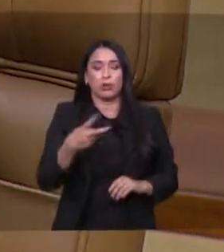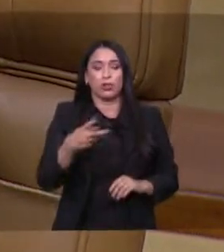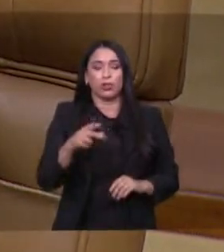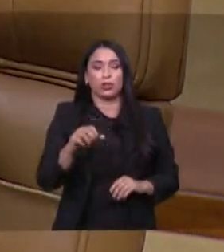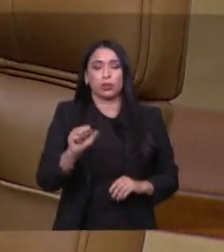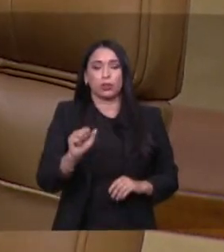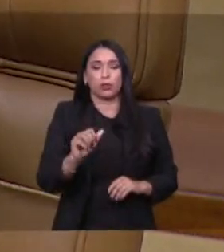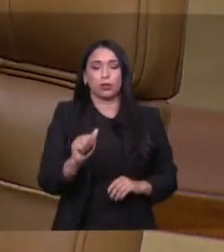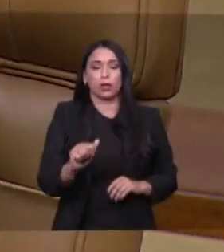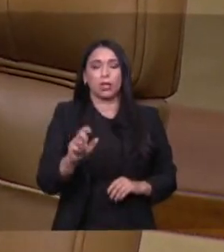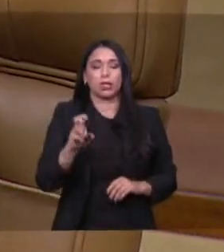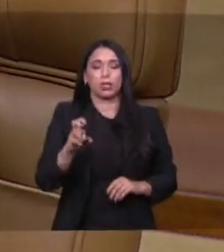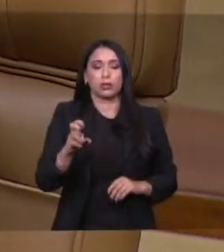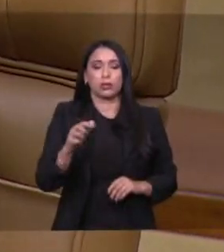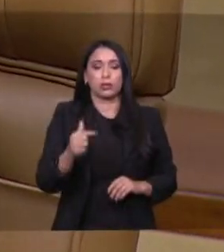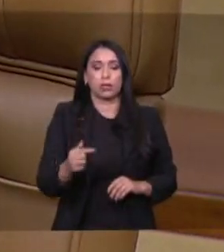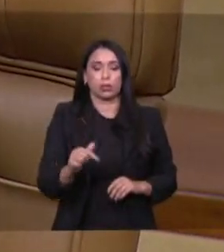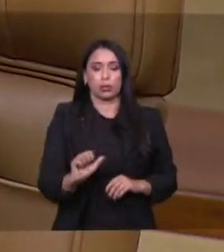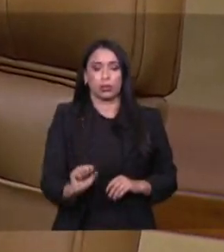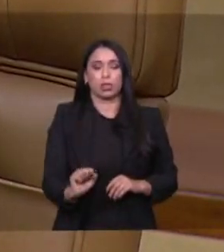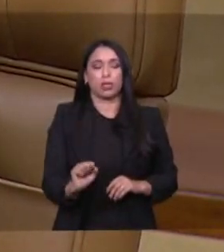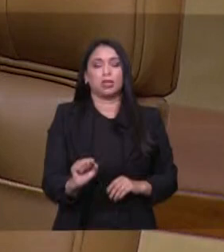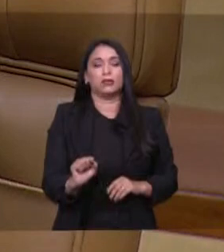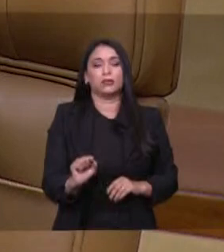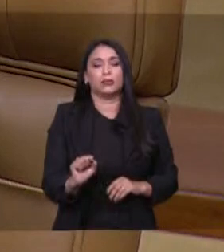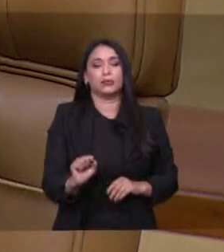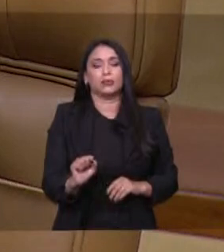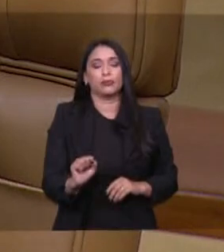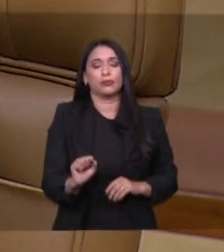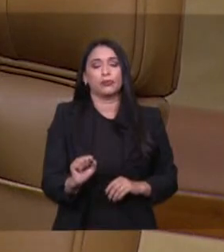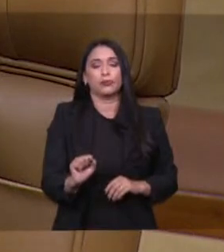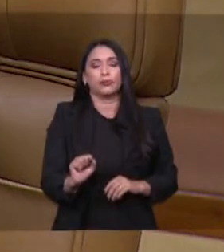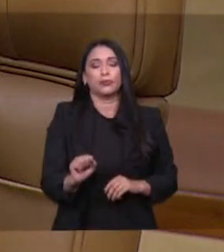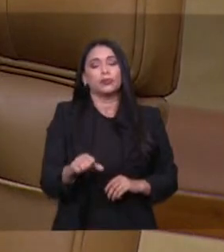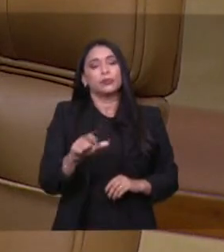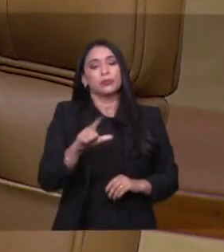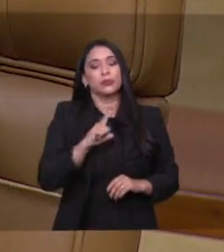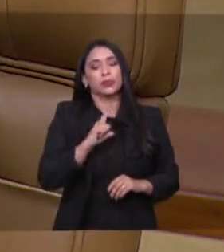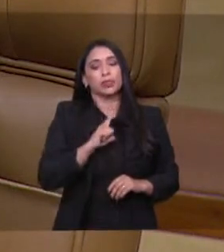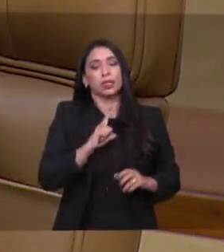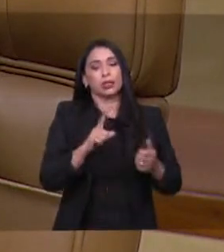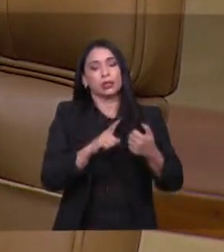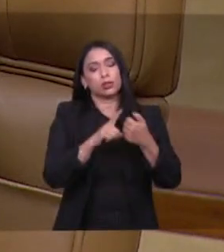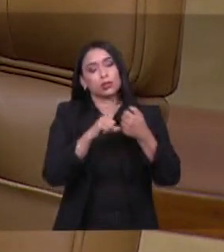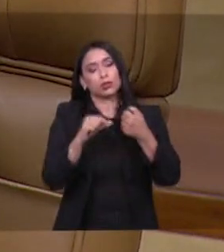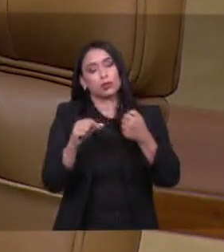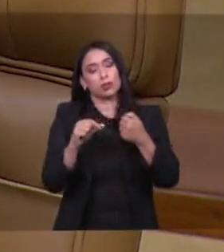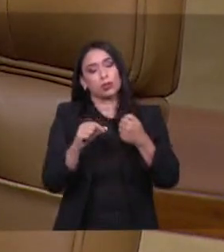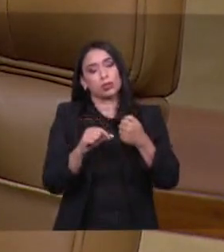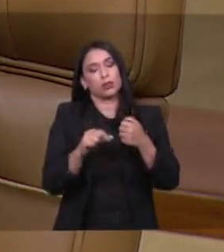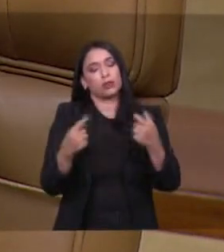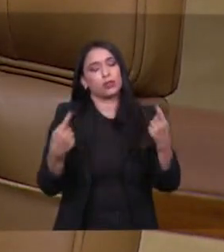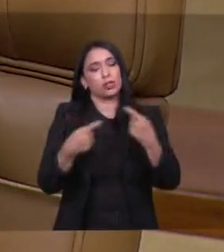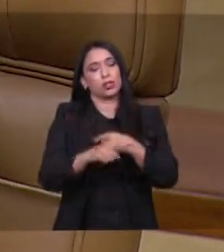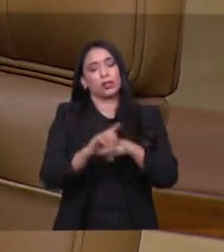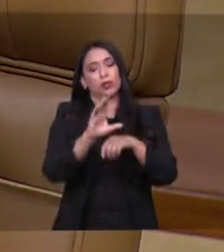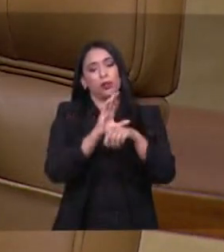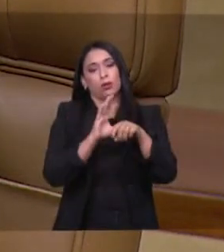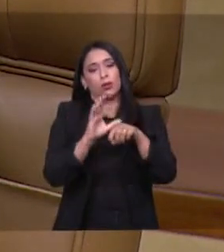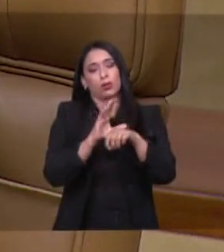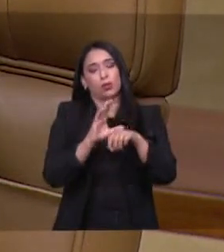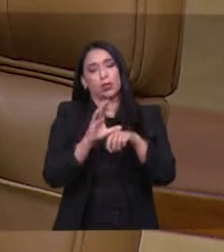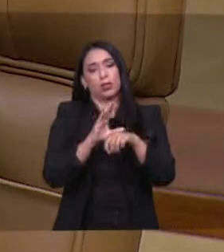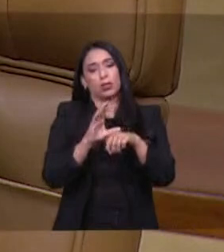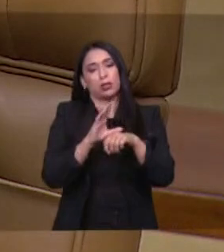parágrafo 5º, 7º e 8º. Tenho aqui os dispositivos que eu reconheço a inconstitucionalidade,